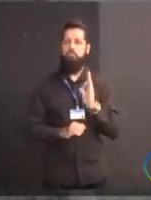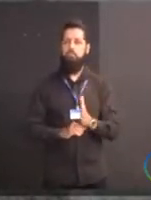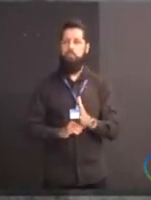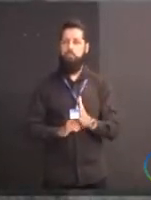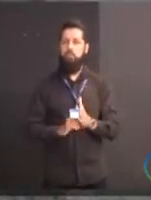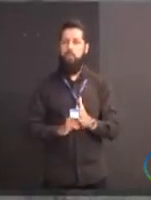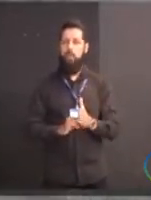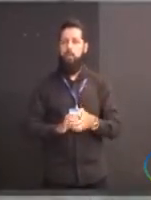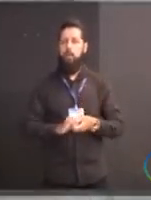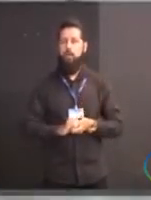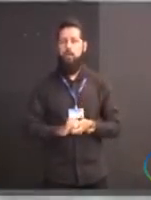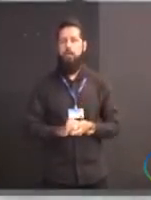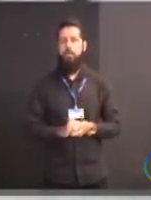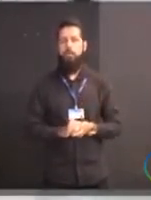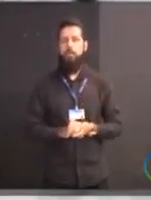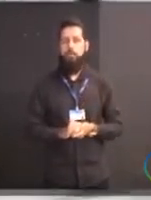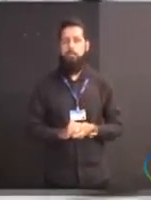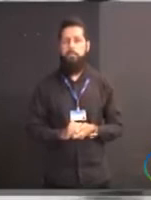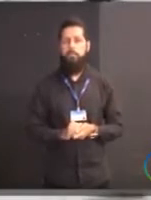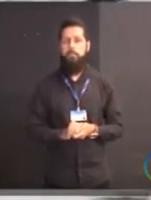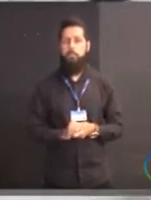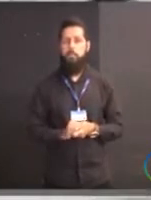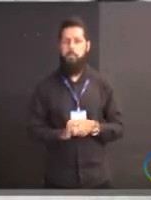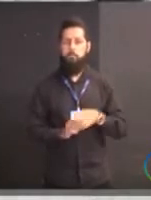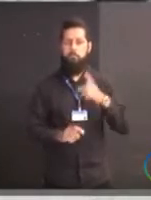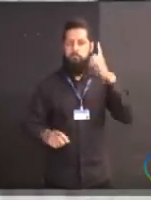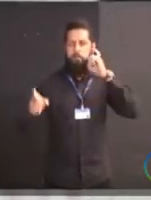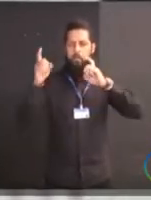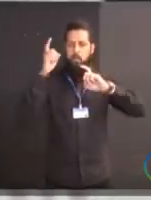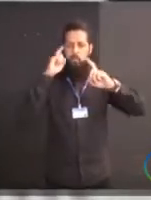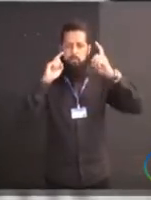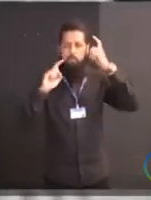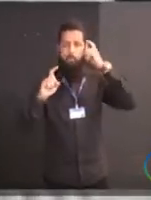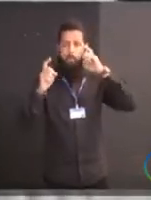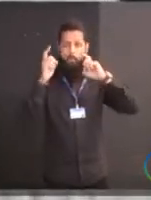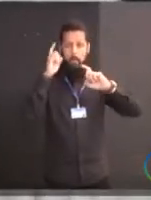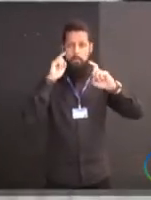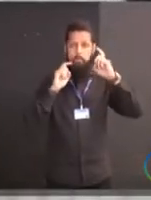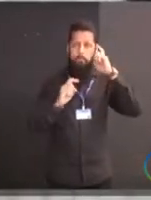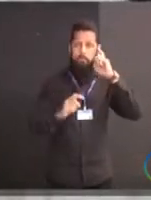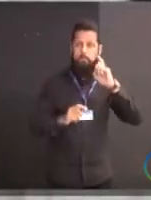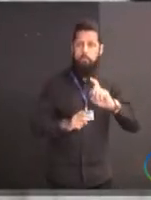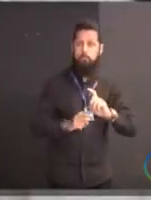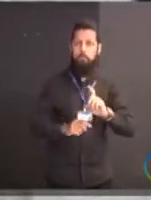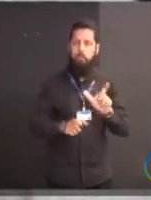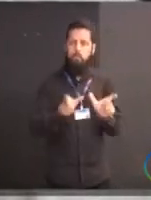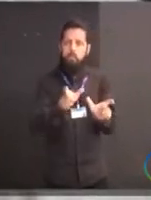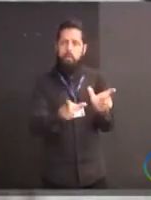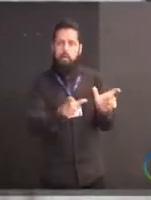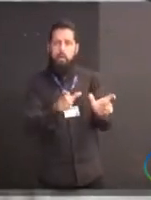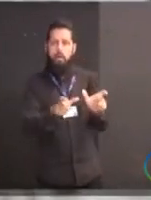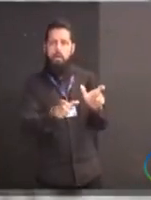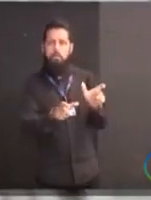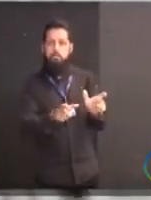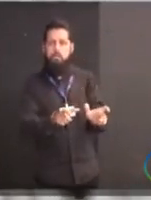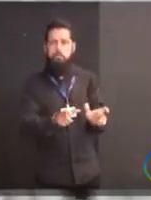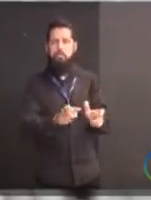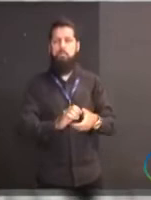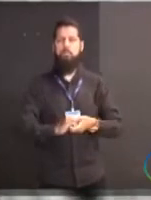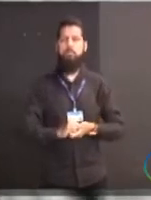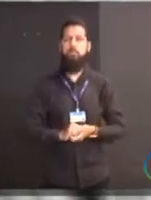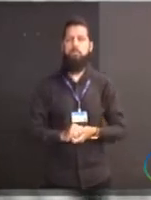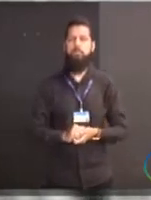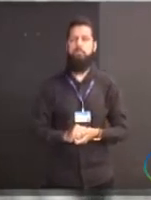o problema preocupa a todas as mentes que se ocupam de administração e